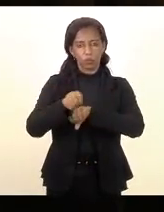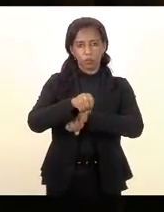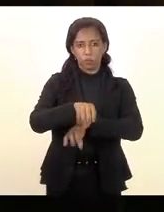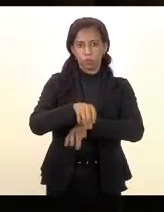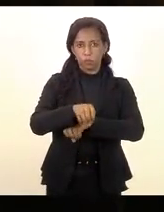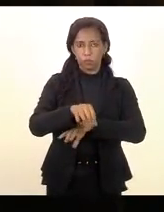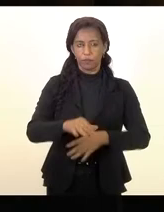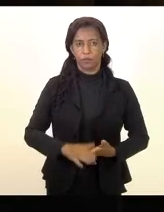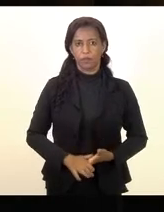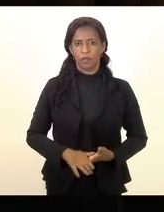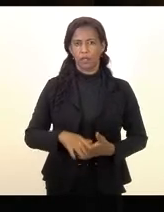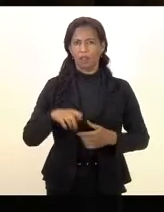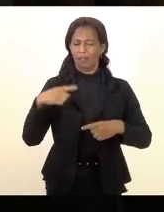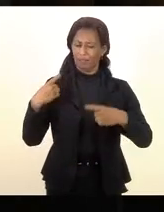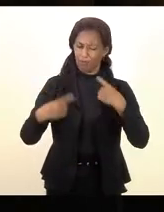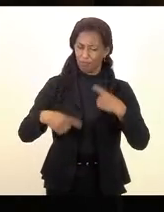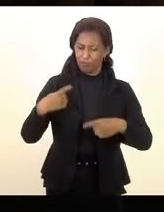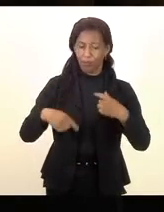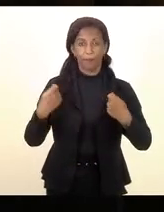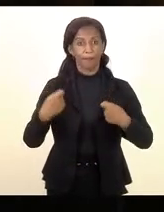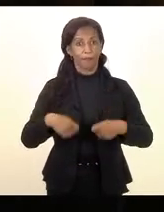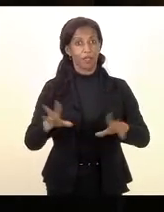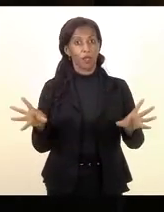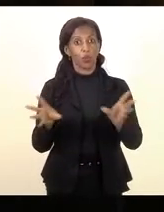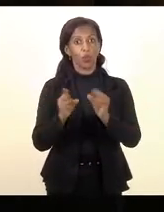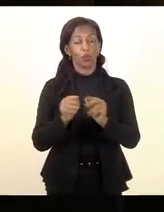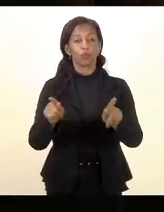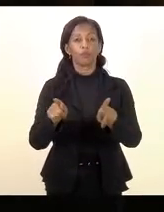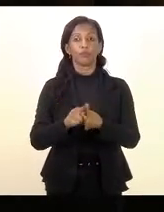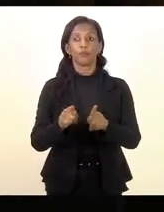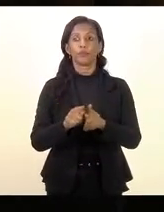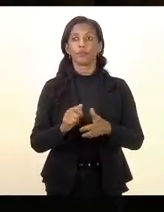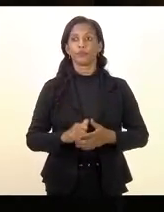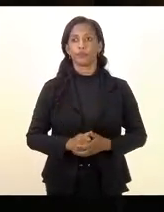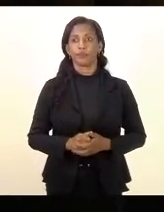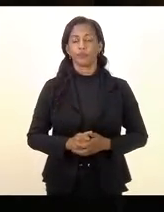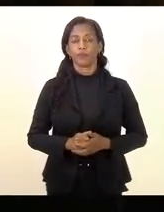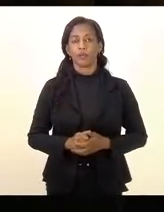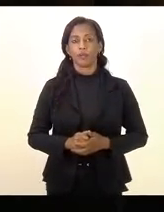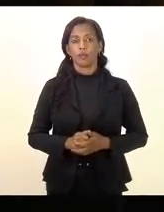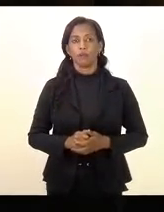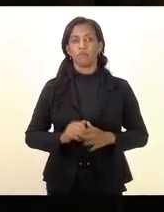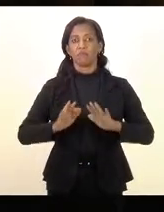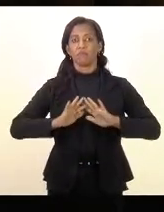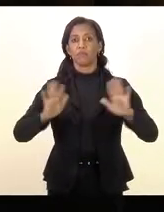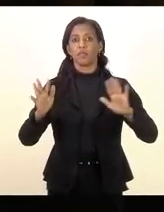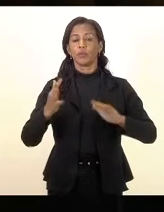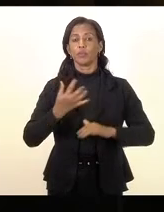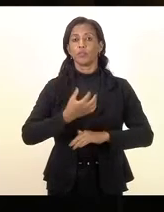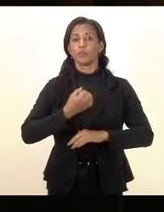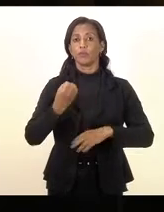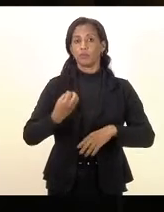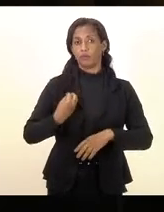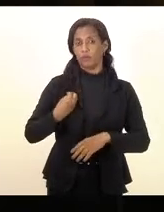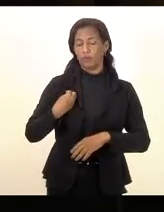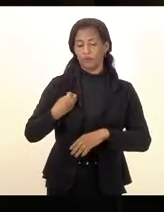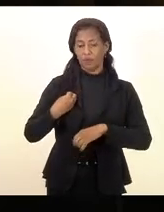importante que a gente faça esse debate aí concluo deputado Tiaju assim não sem surpresa vivemos momentos